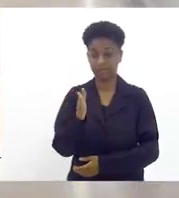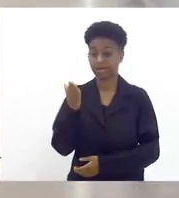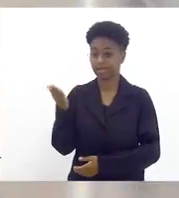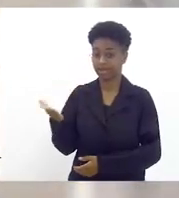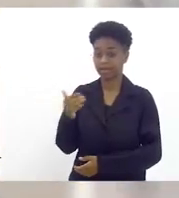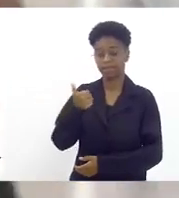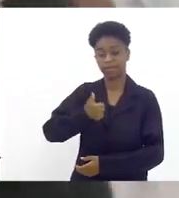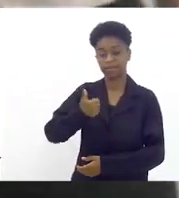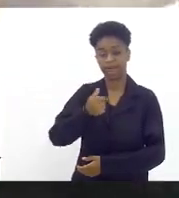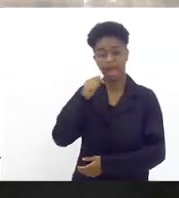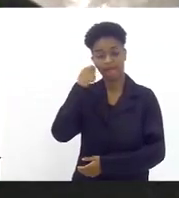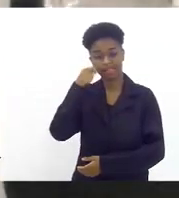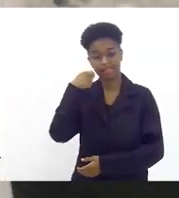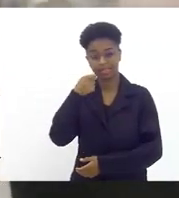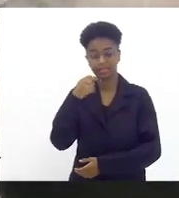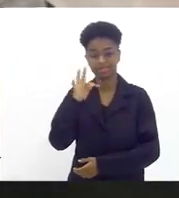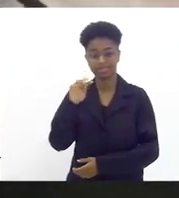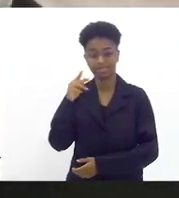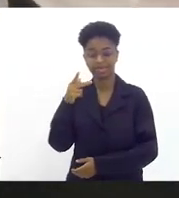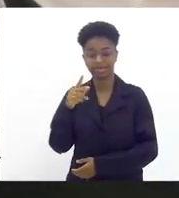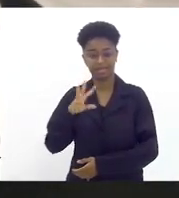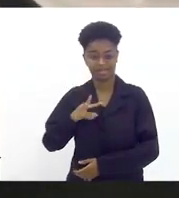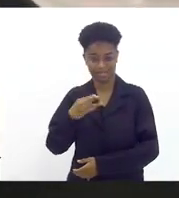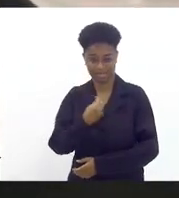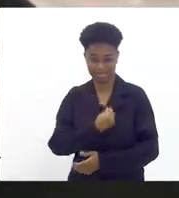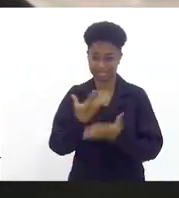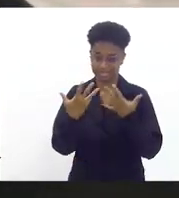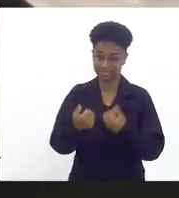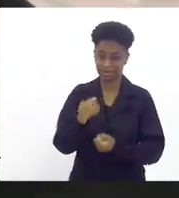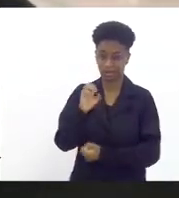atriz transexual a ganhar o Oscar.